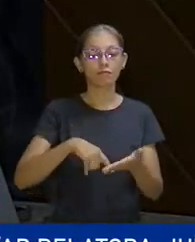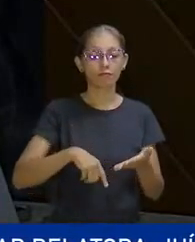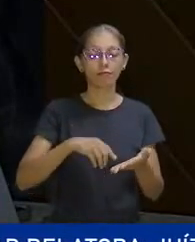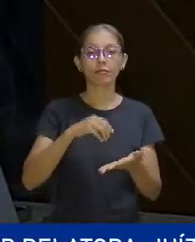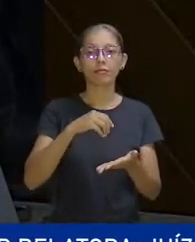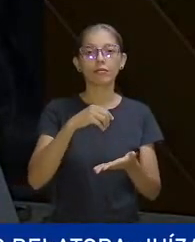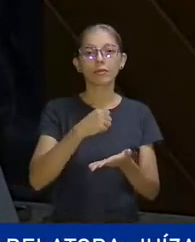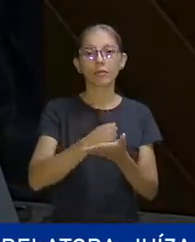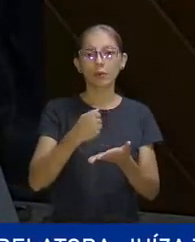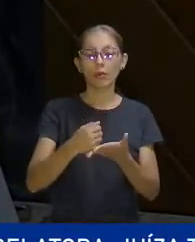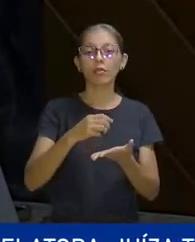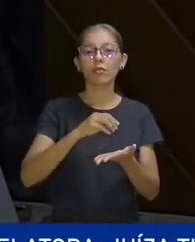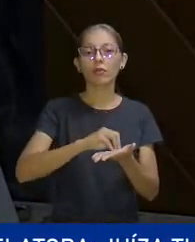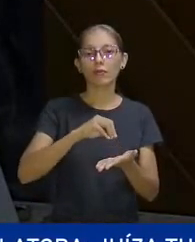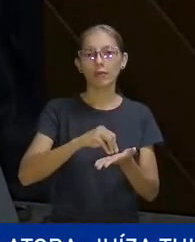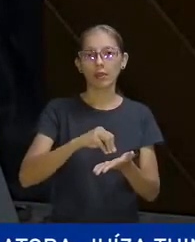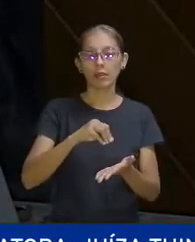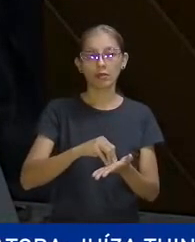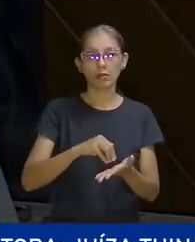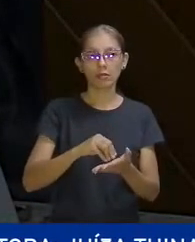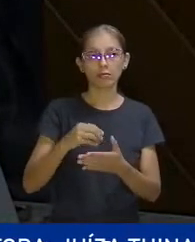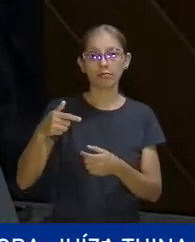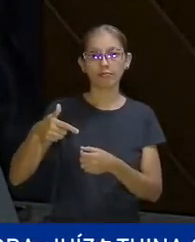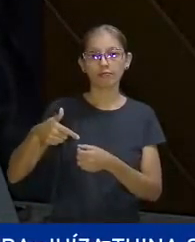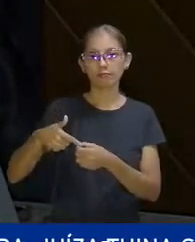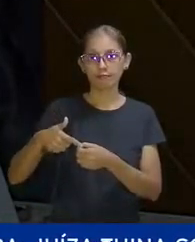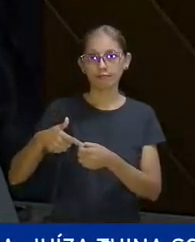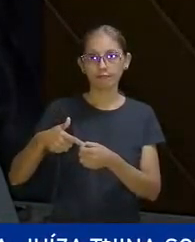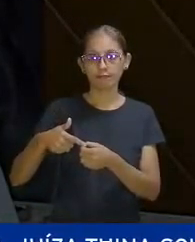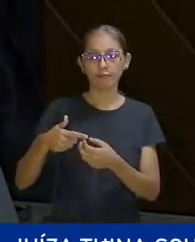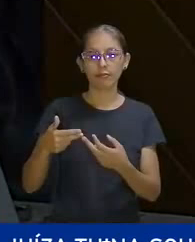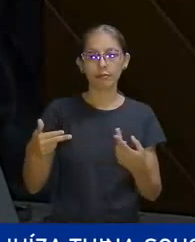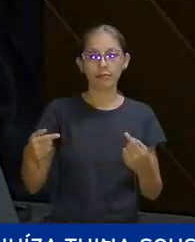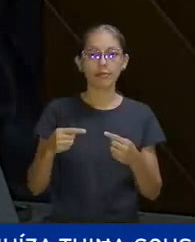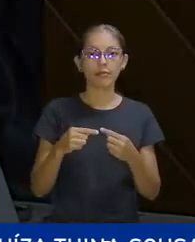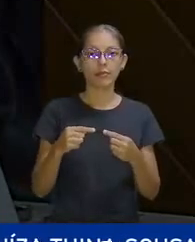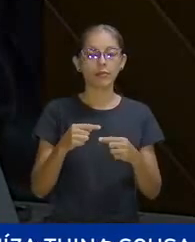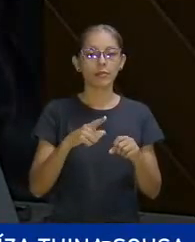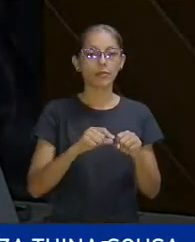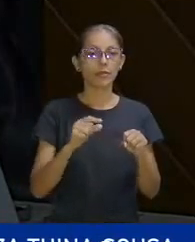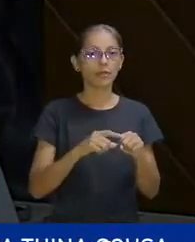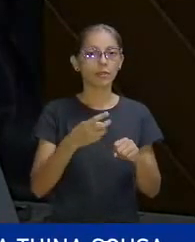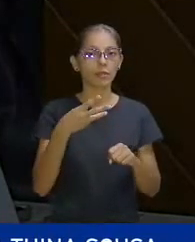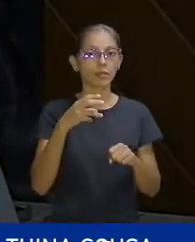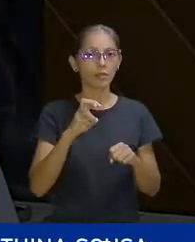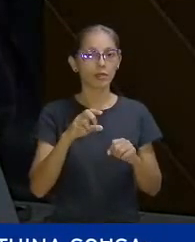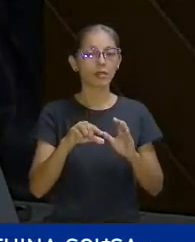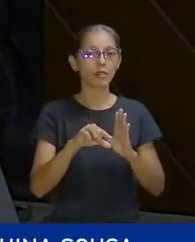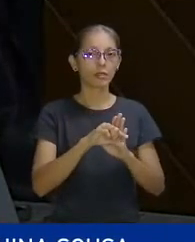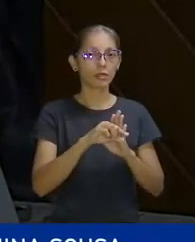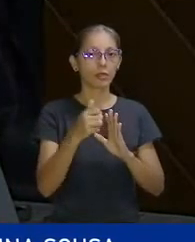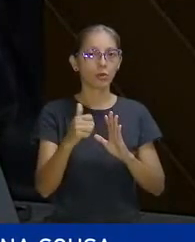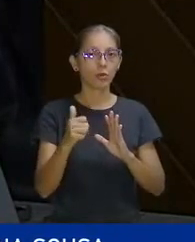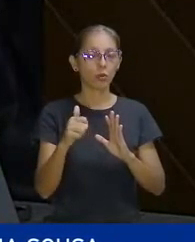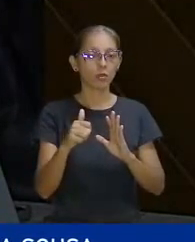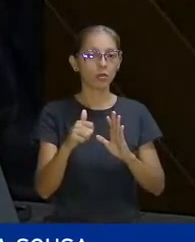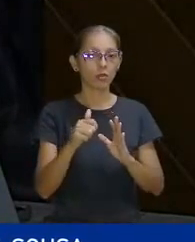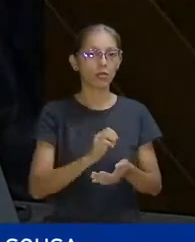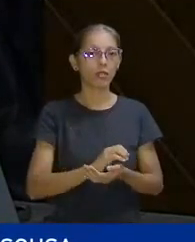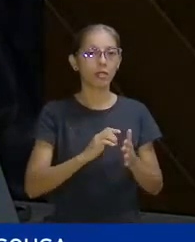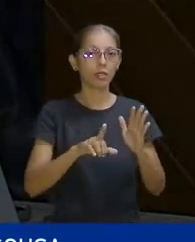da despesa com combustíveis na forma prevista no artigo 35, parágrafo 11 da